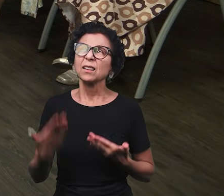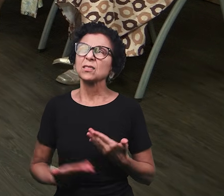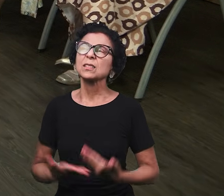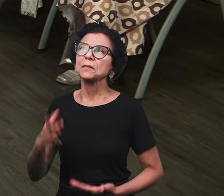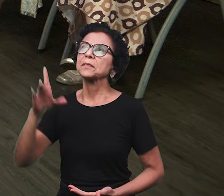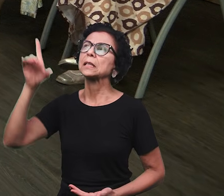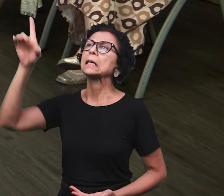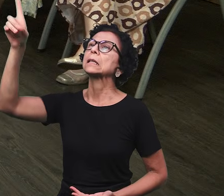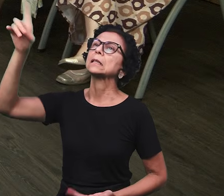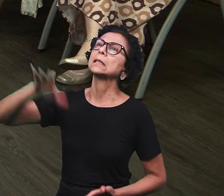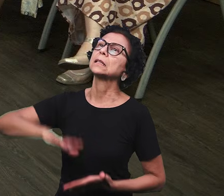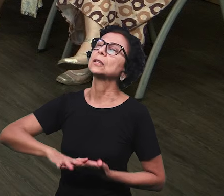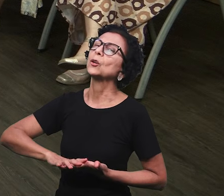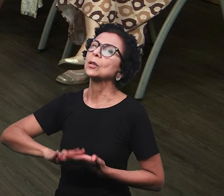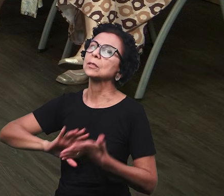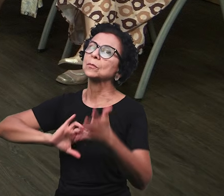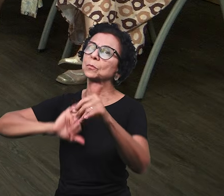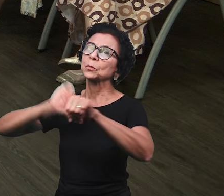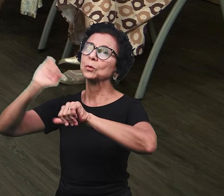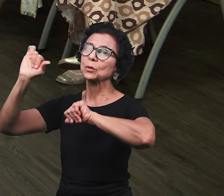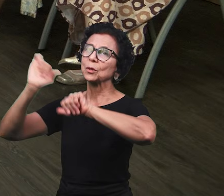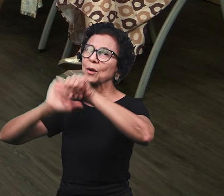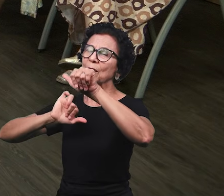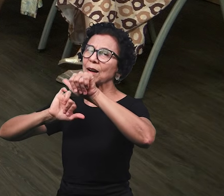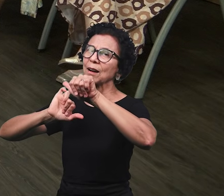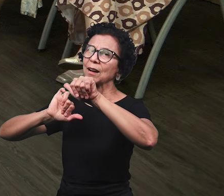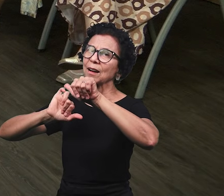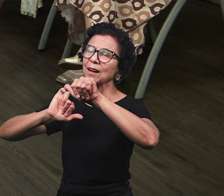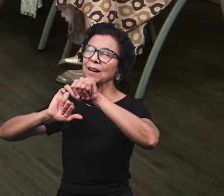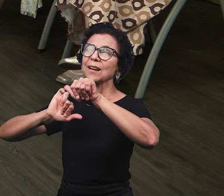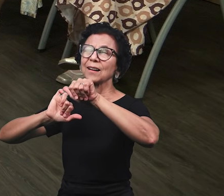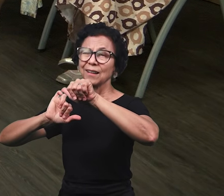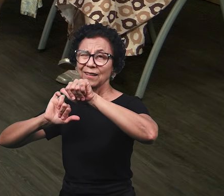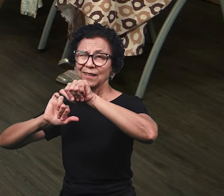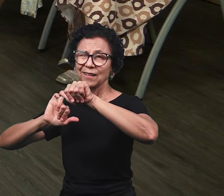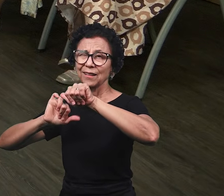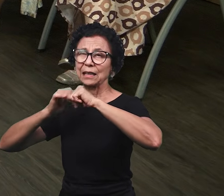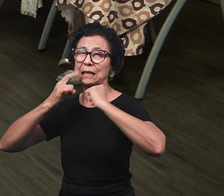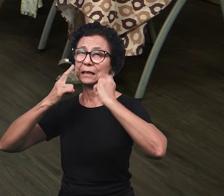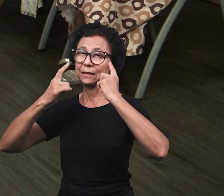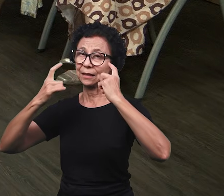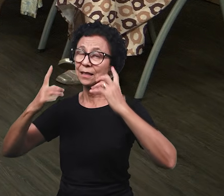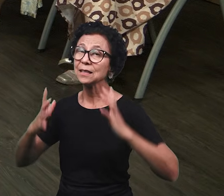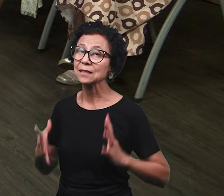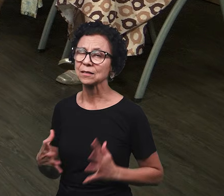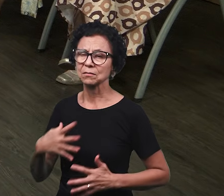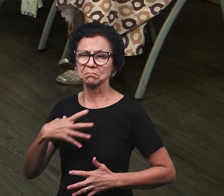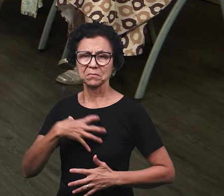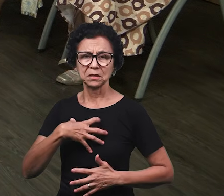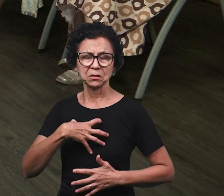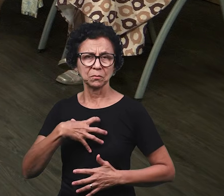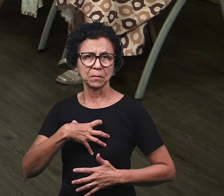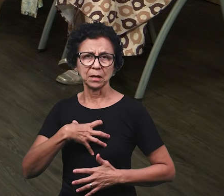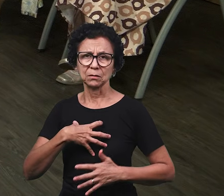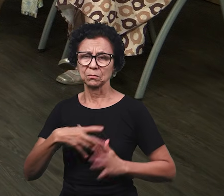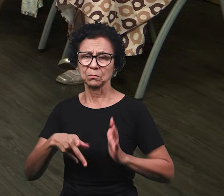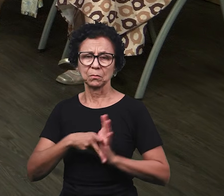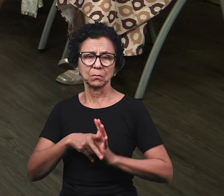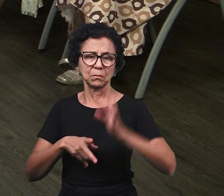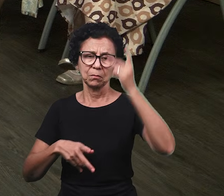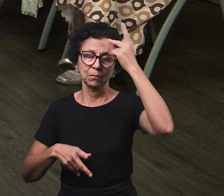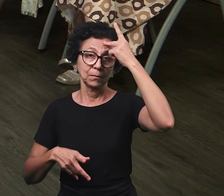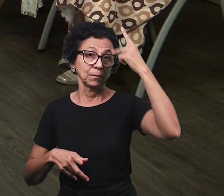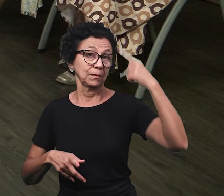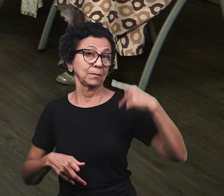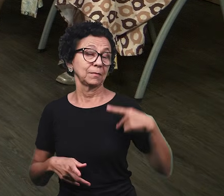por posições, ou servir a Deus por troca de algum benefício. E, na verdade, são